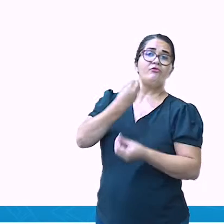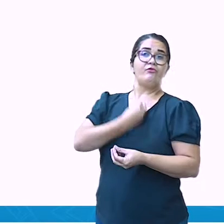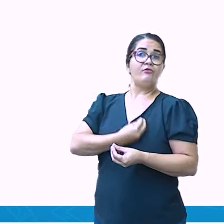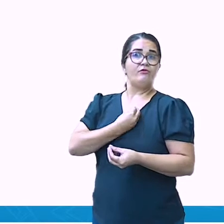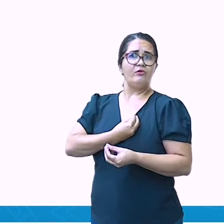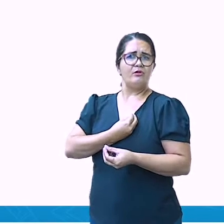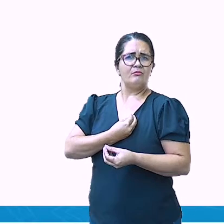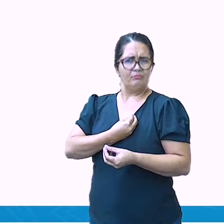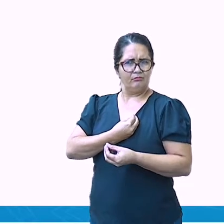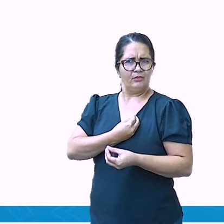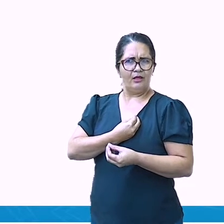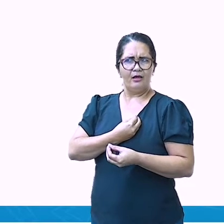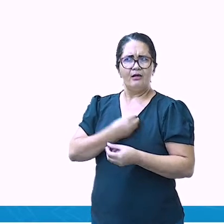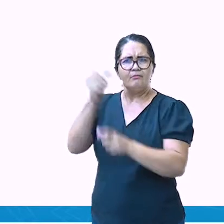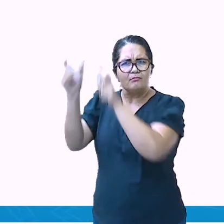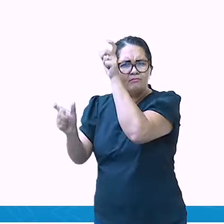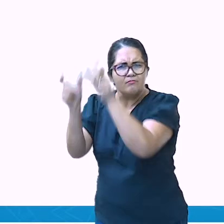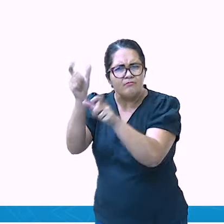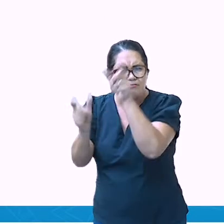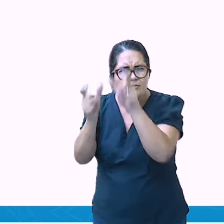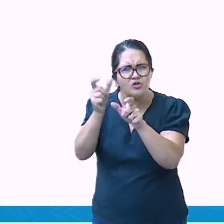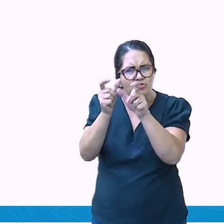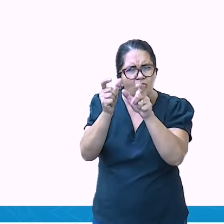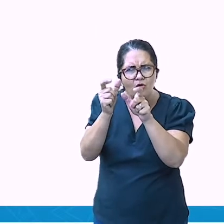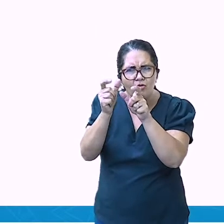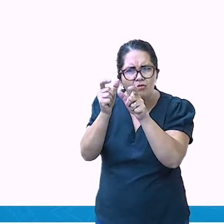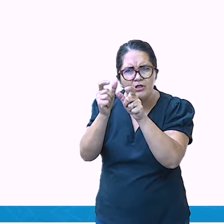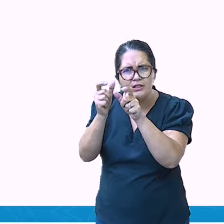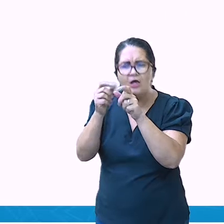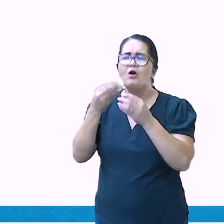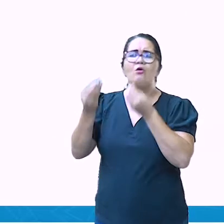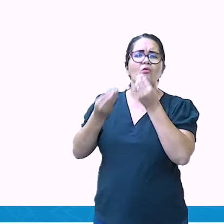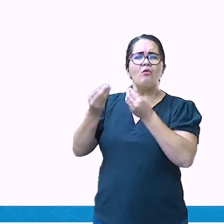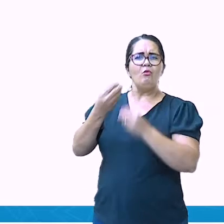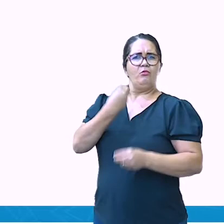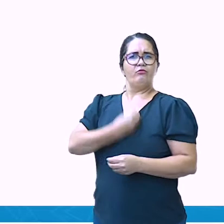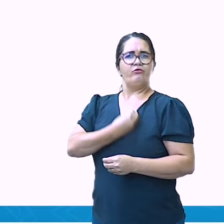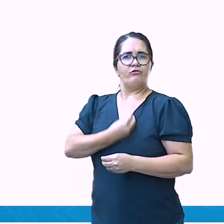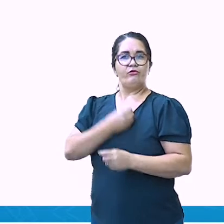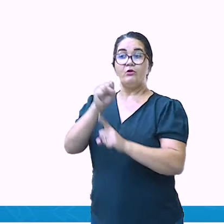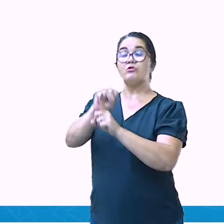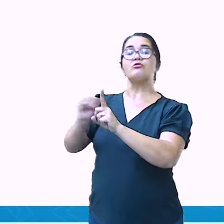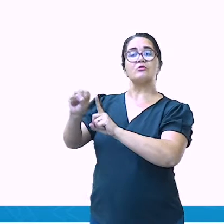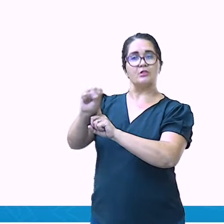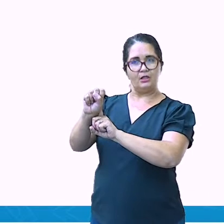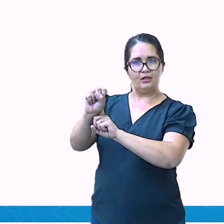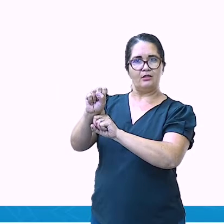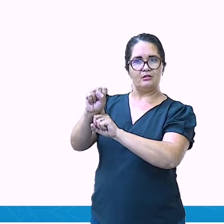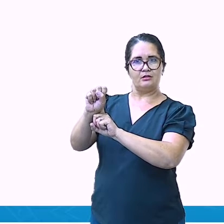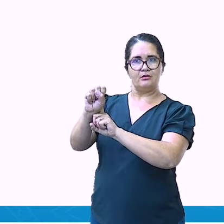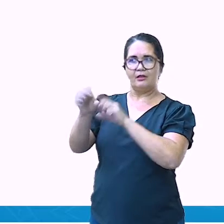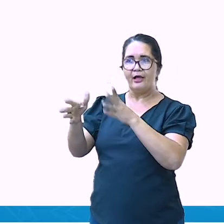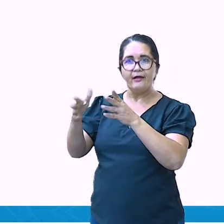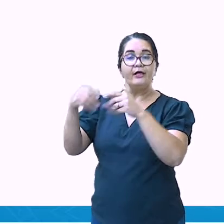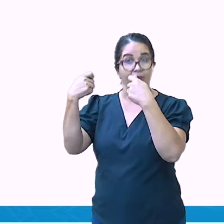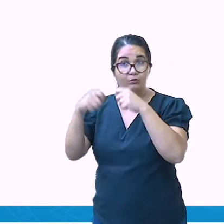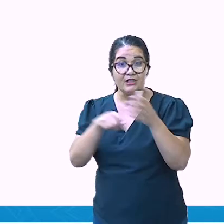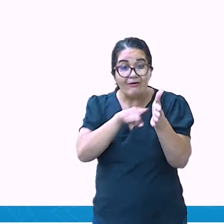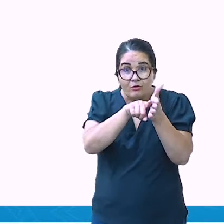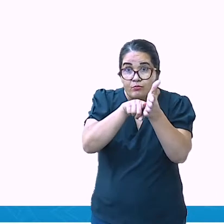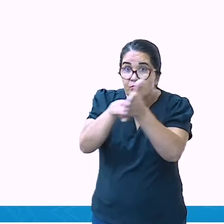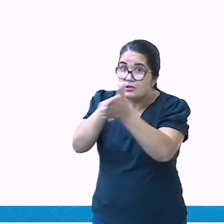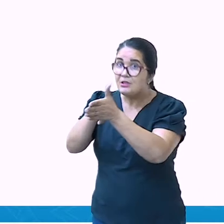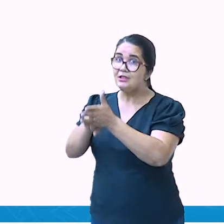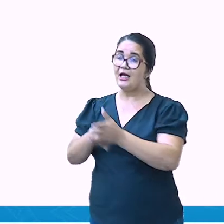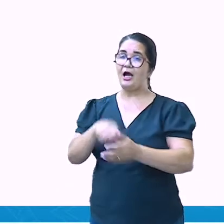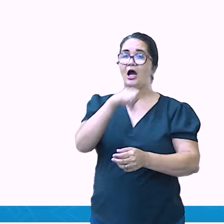social daquele local, tá? Então, A divisão aí